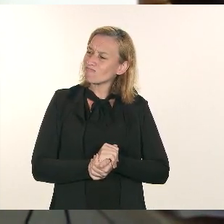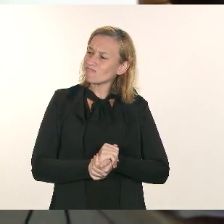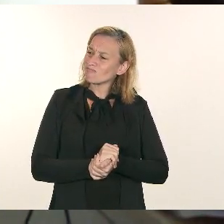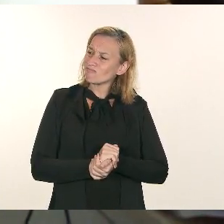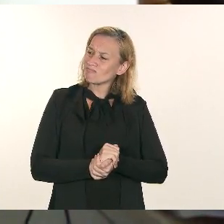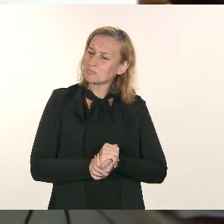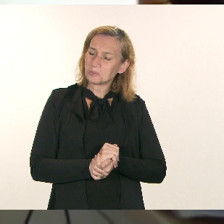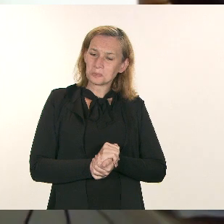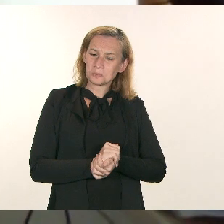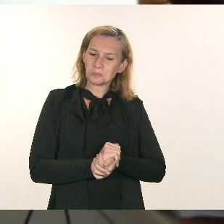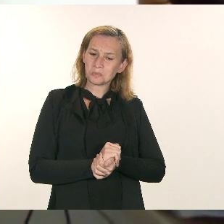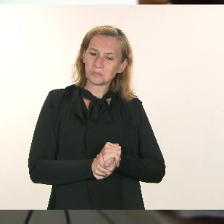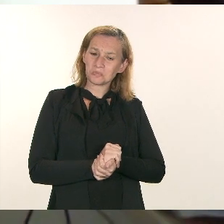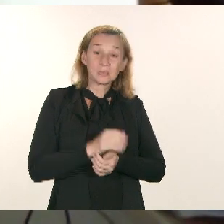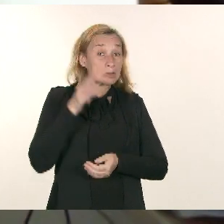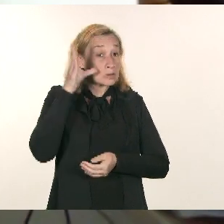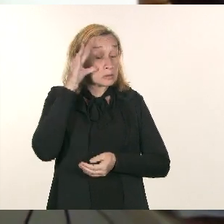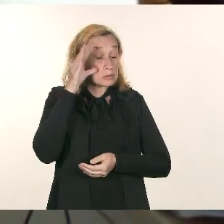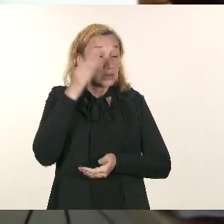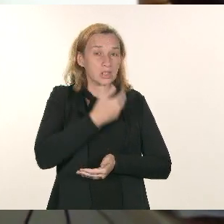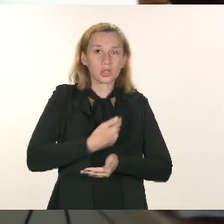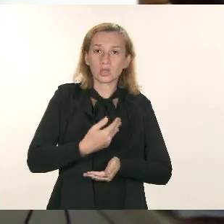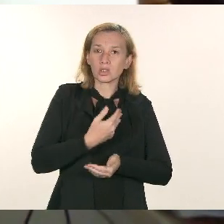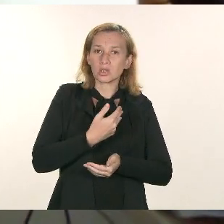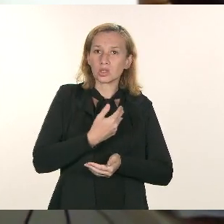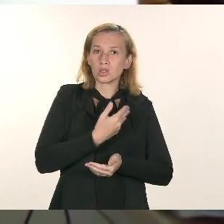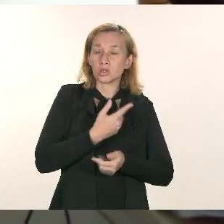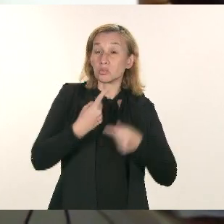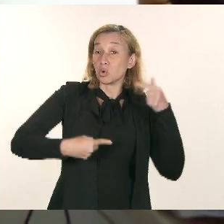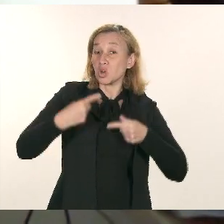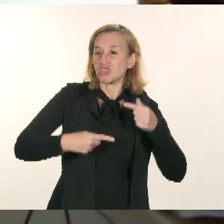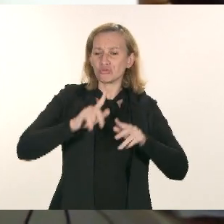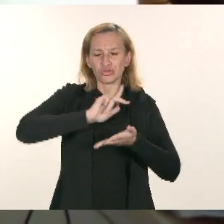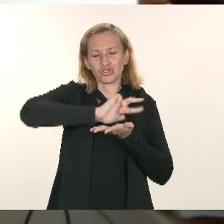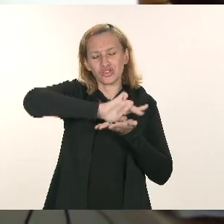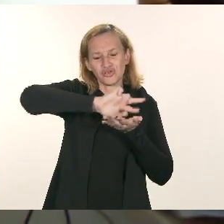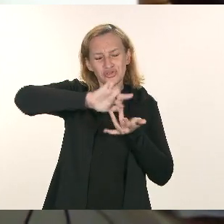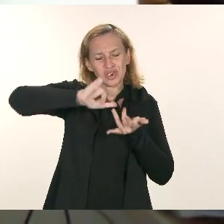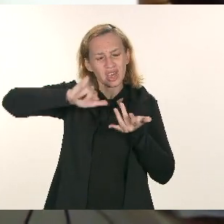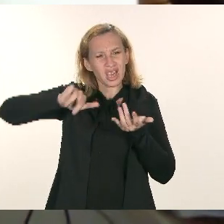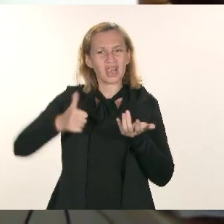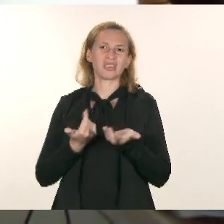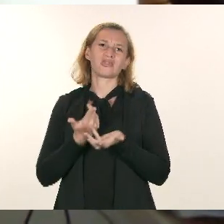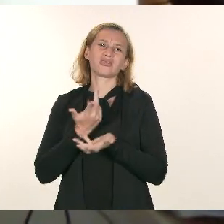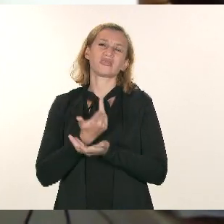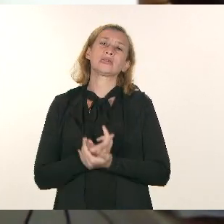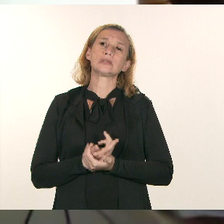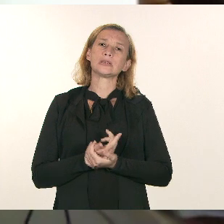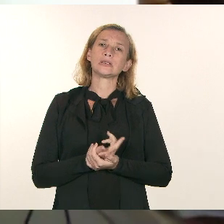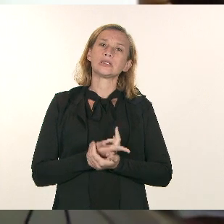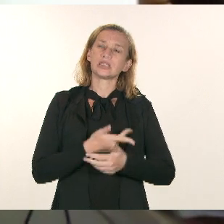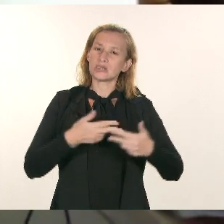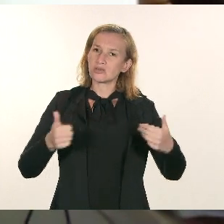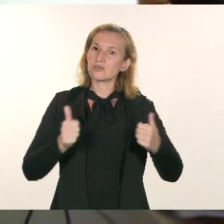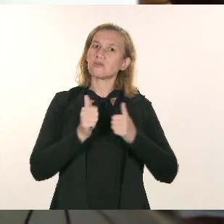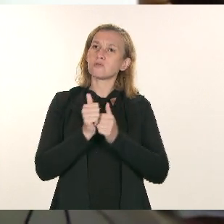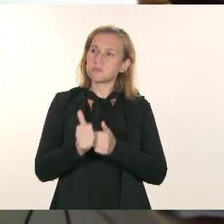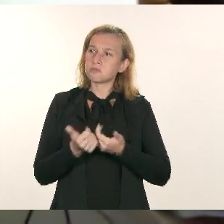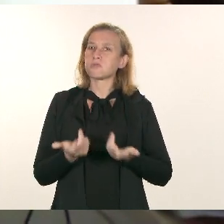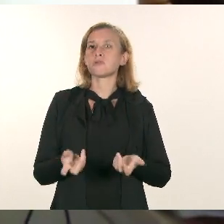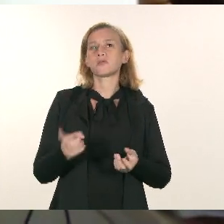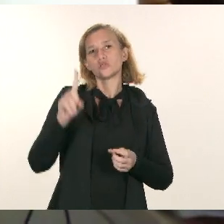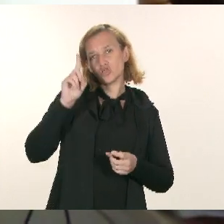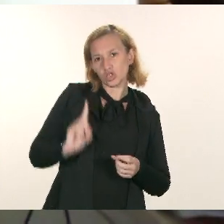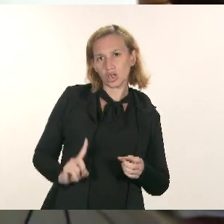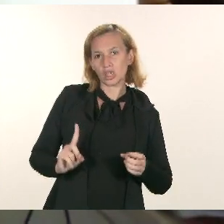junção de interesses políticos diversos, de muitos segmentos, tanto de